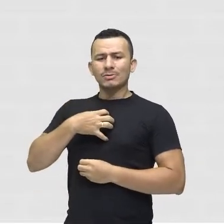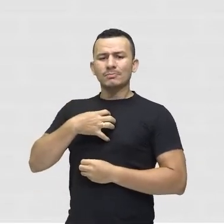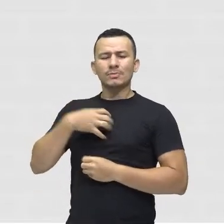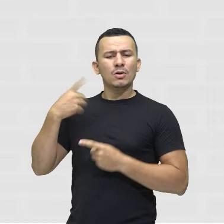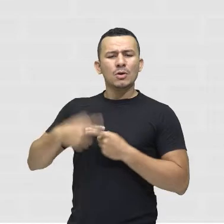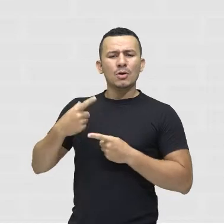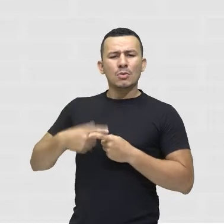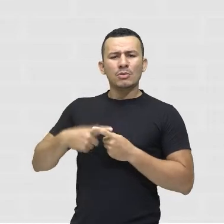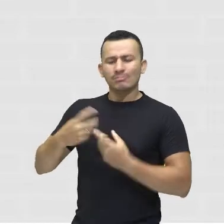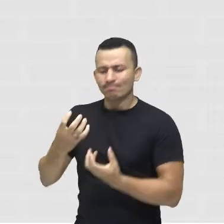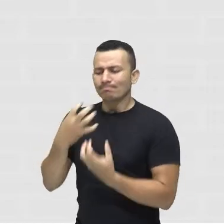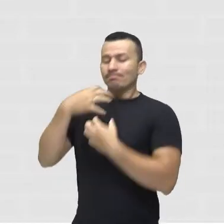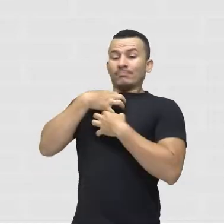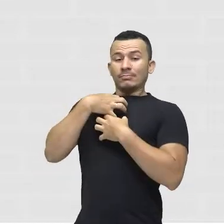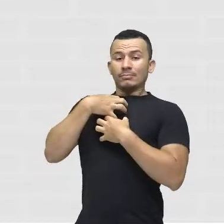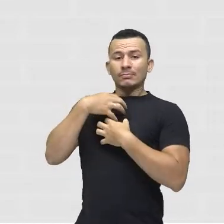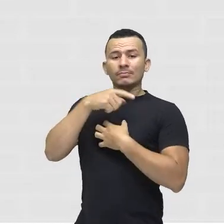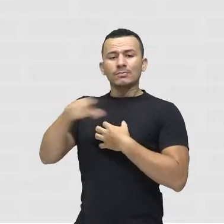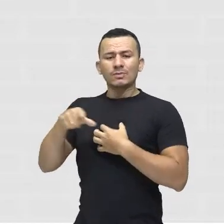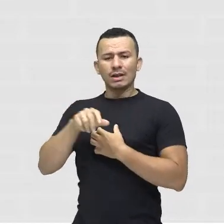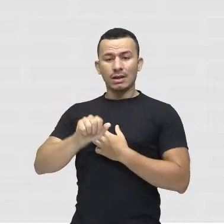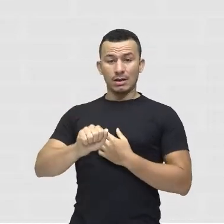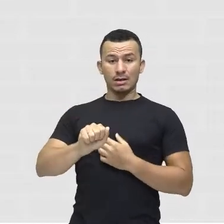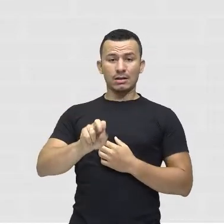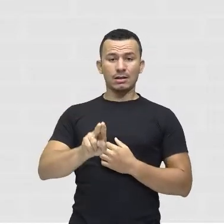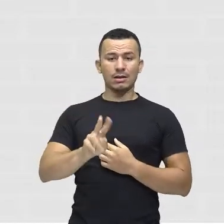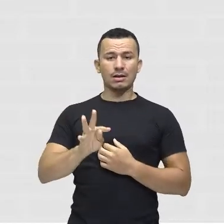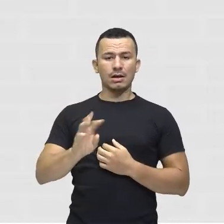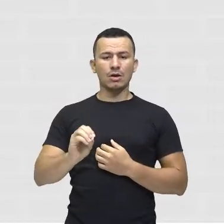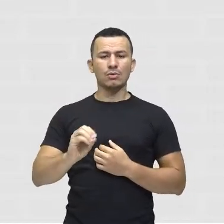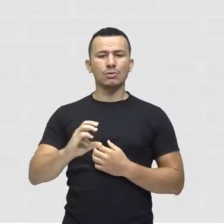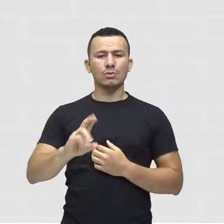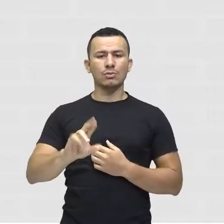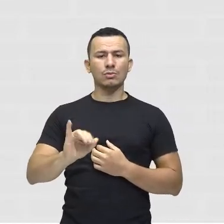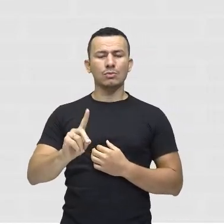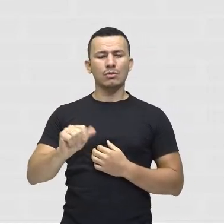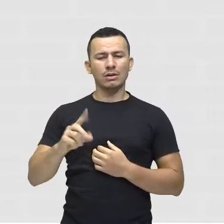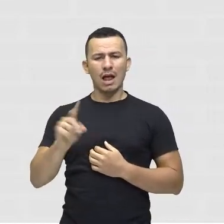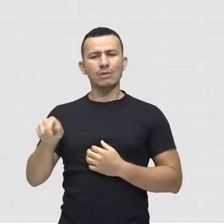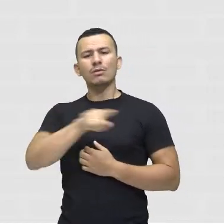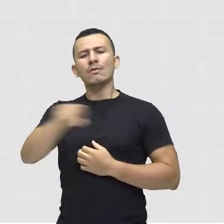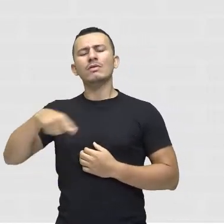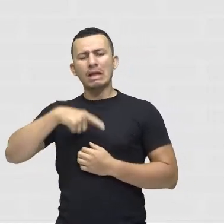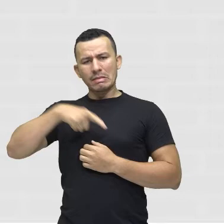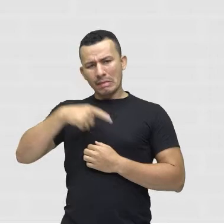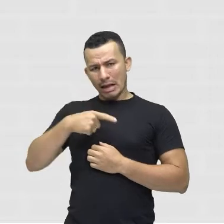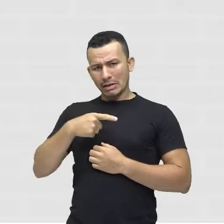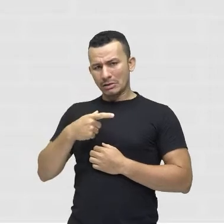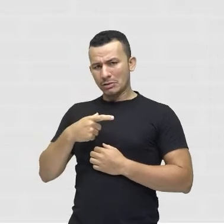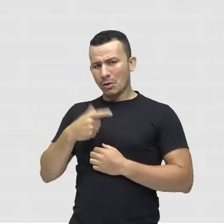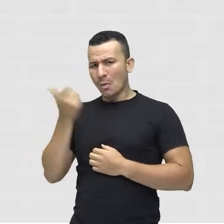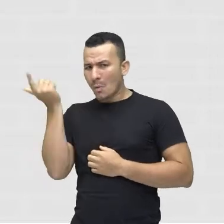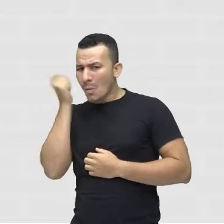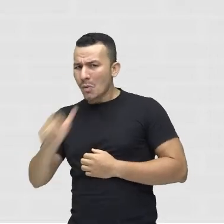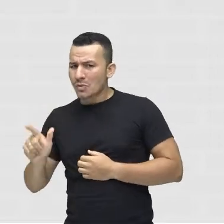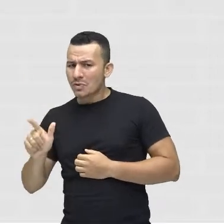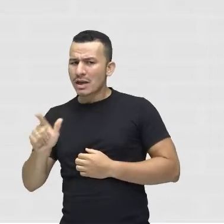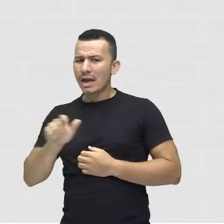que impacta no autocuidado? Você sabe o que é o autocuidado? Você tem essa prática, esse hábito, essa habilidade